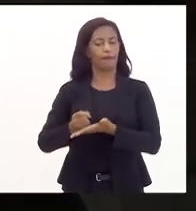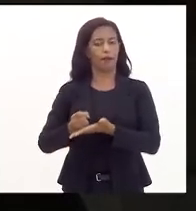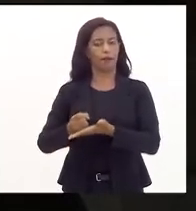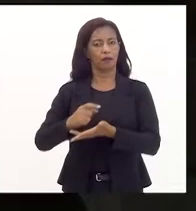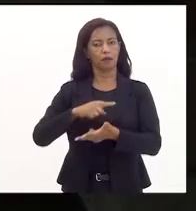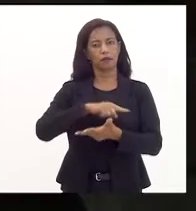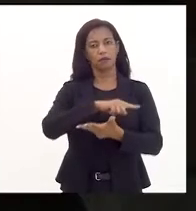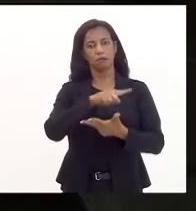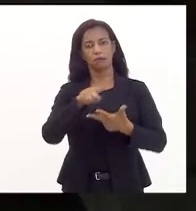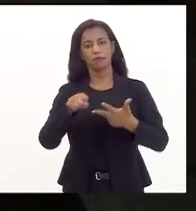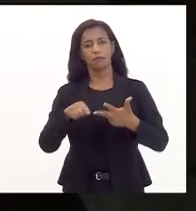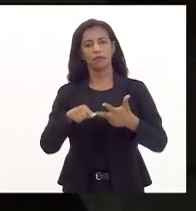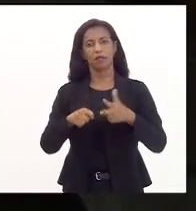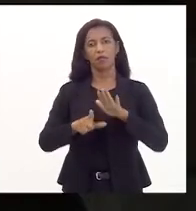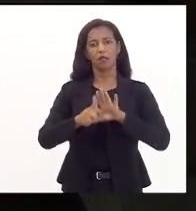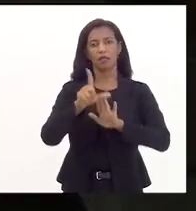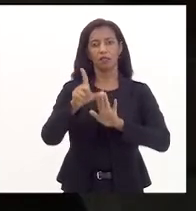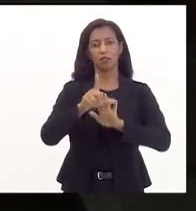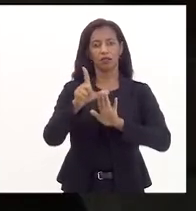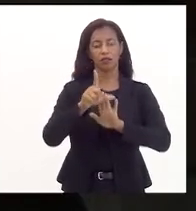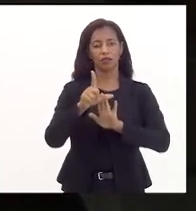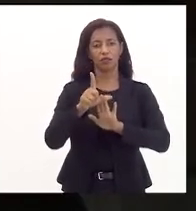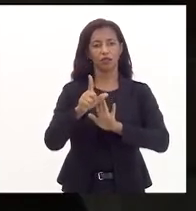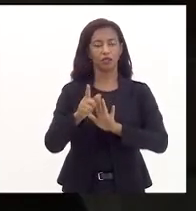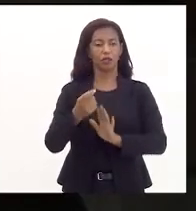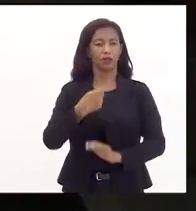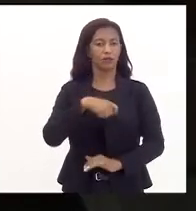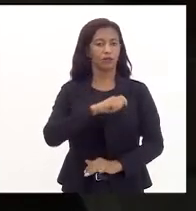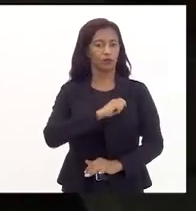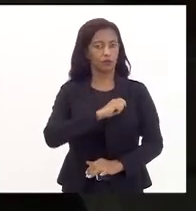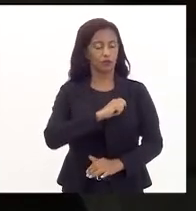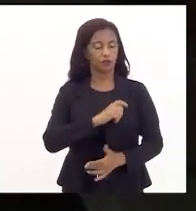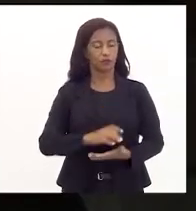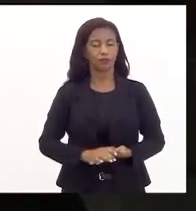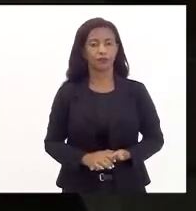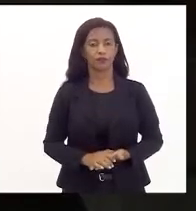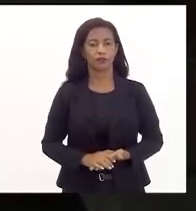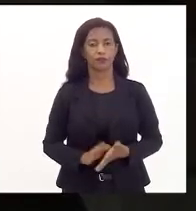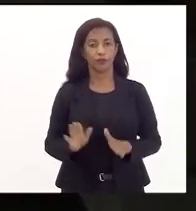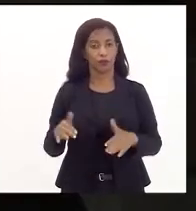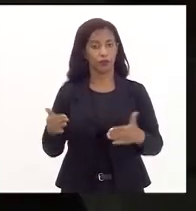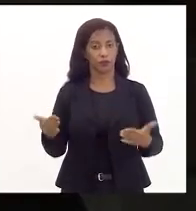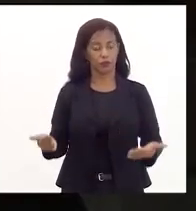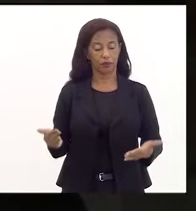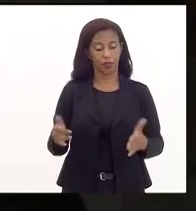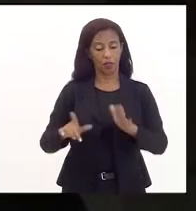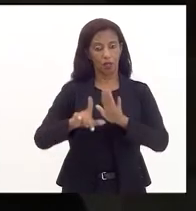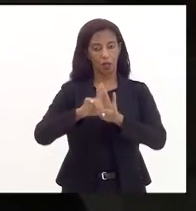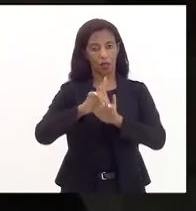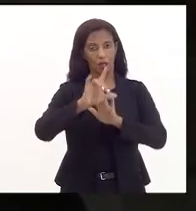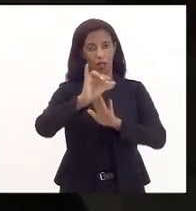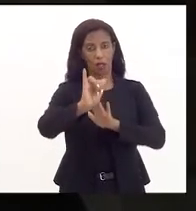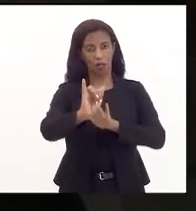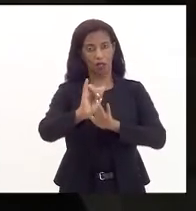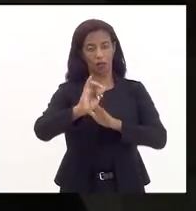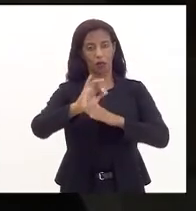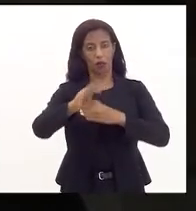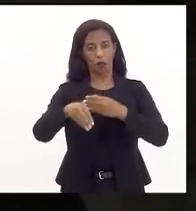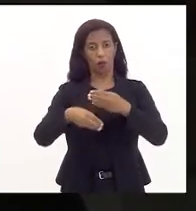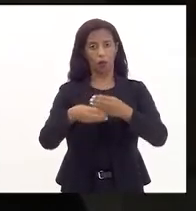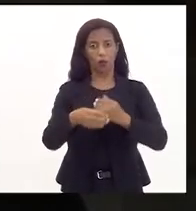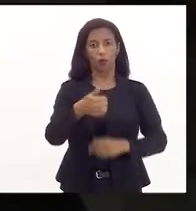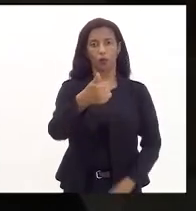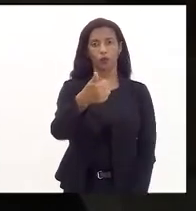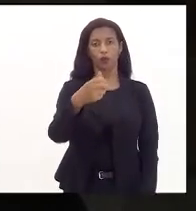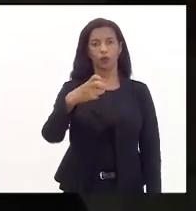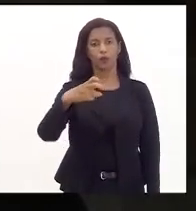três legislações do regime de recuperação fiscal, ou seja, a Lei Complementar